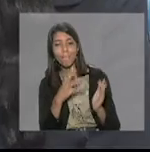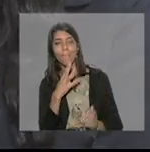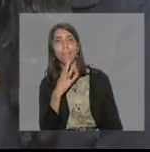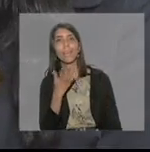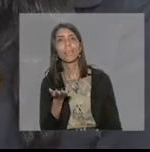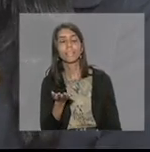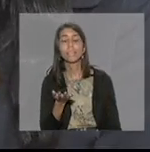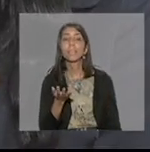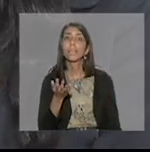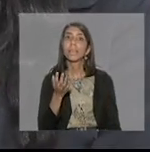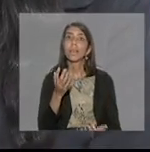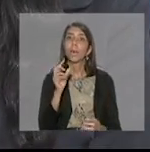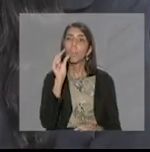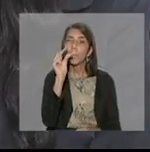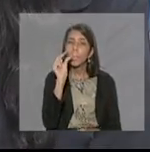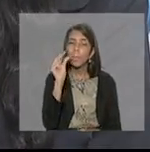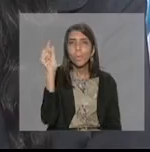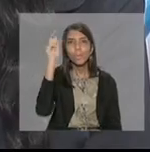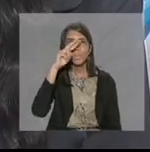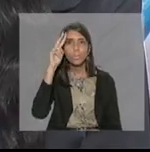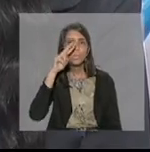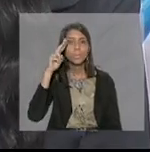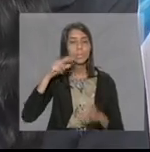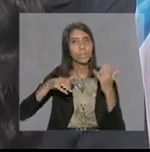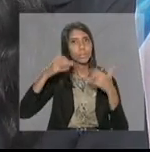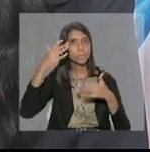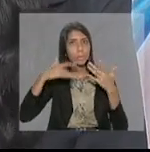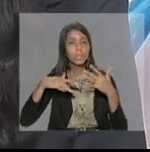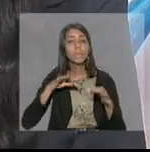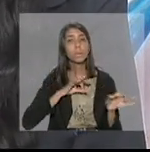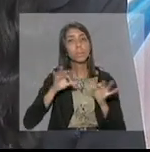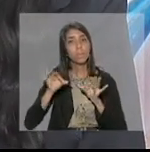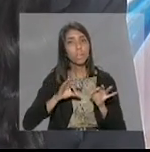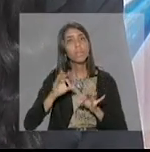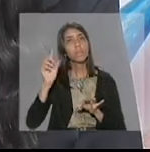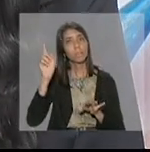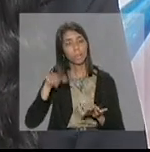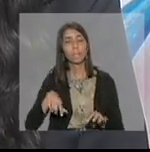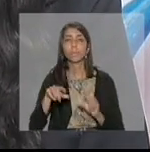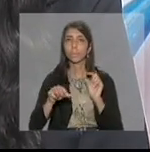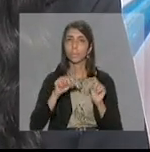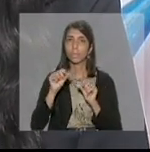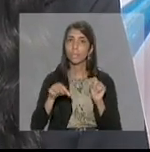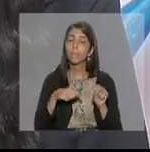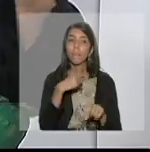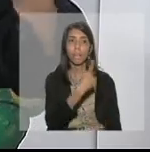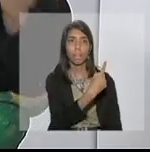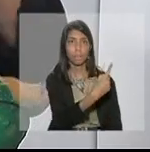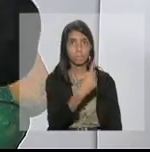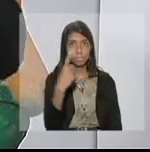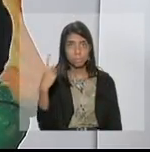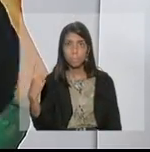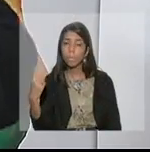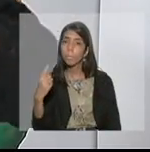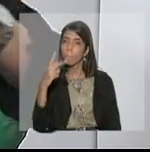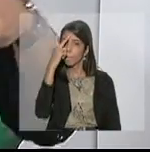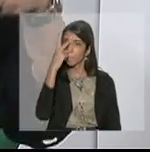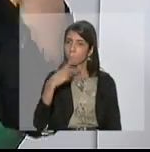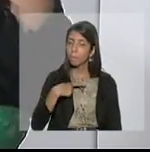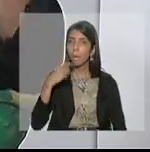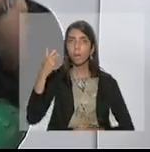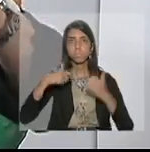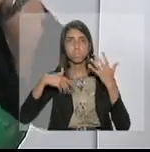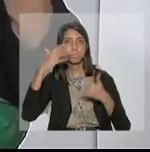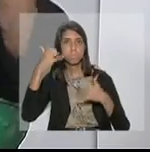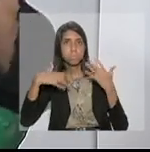elas narraram um pedaço da história. O projeto é exatamente esse, né? Quer dizer, cada uma fez uma narrativa, cada